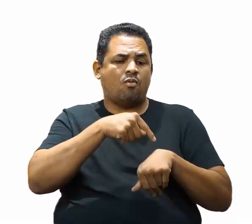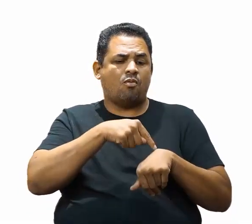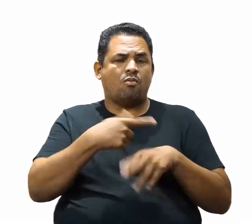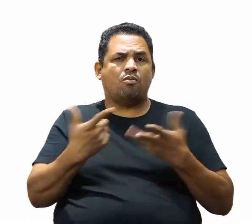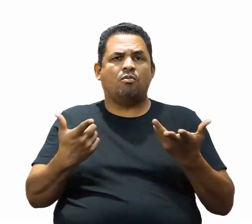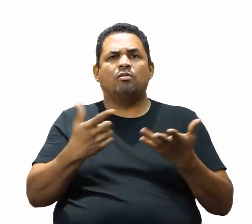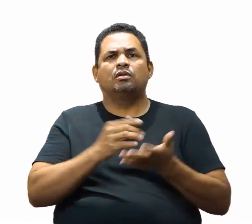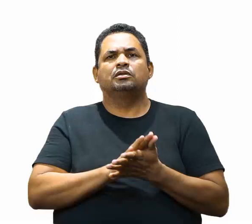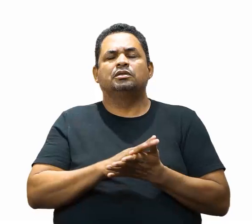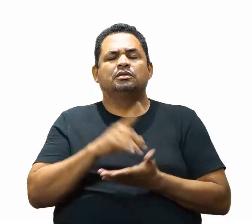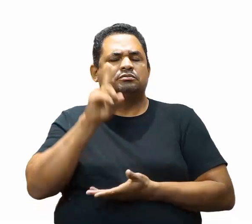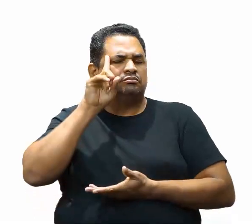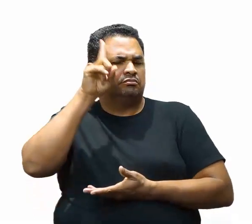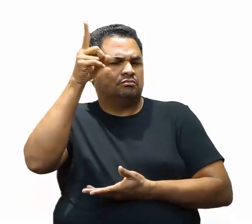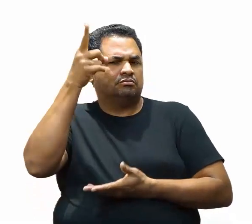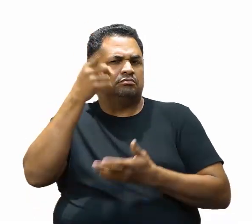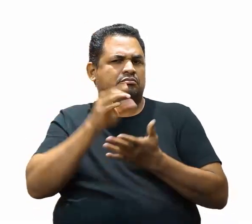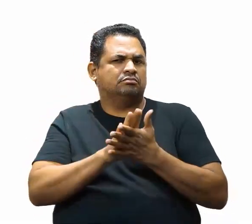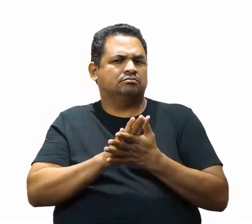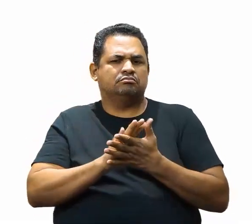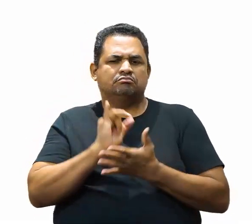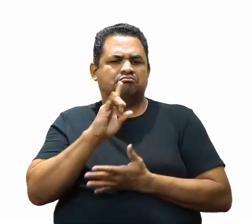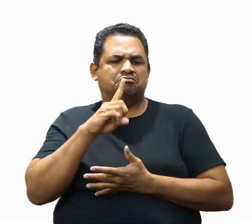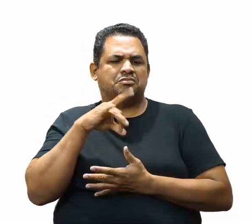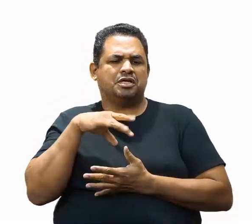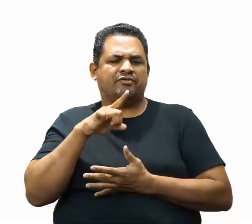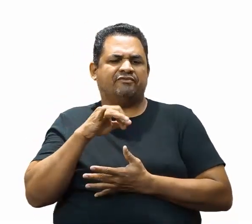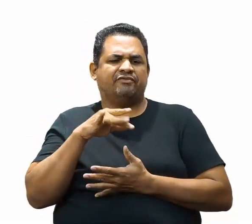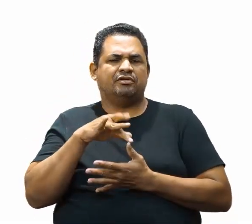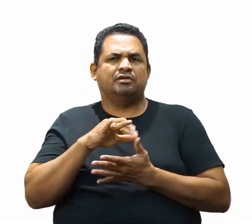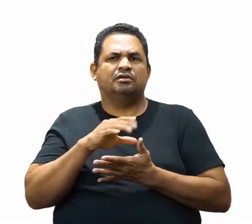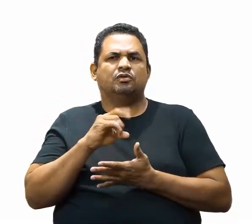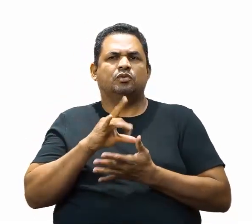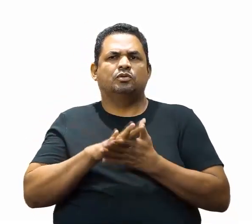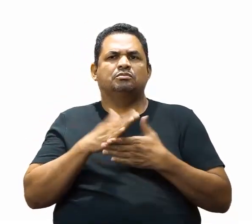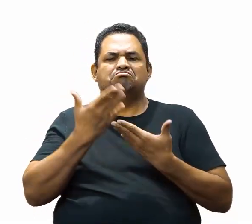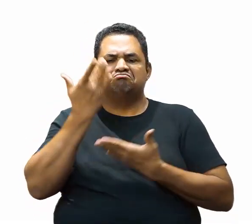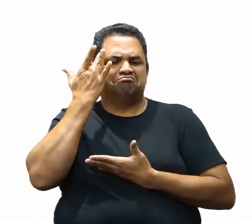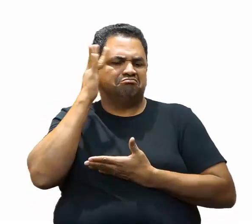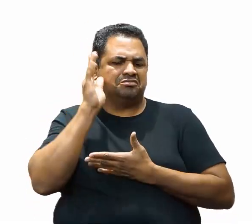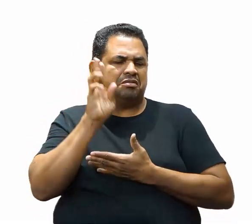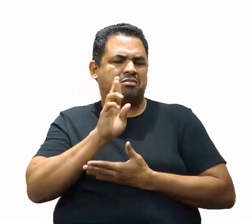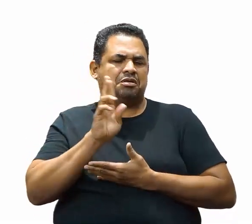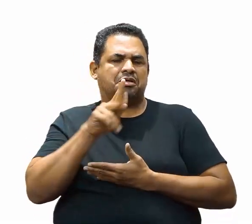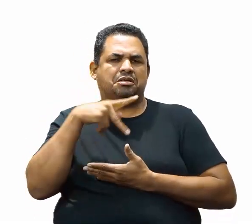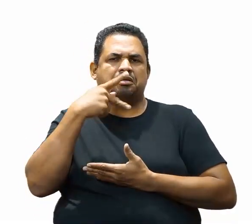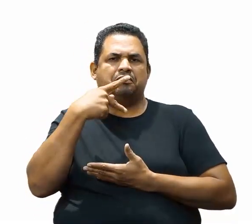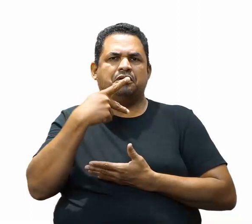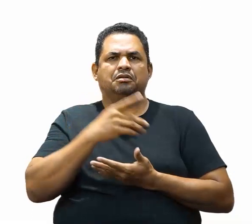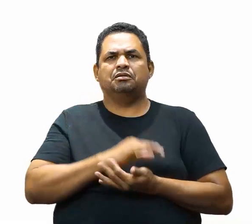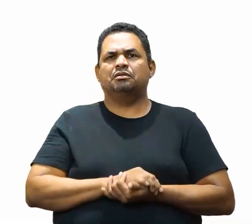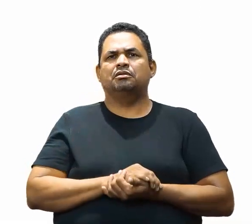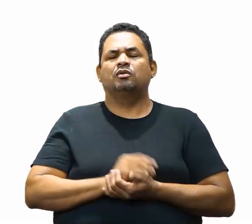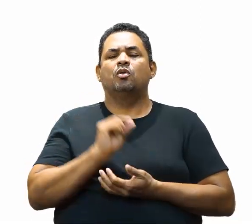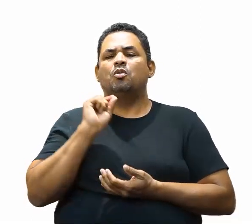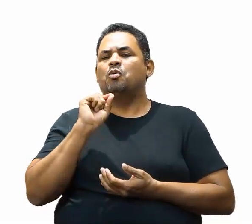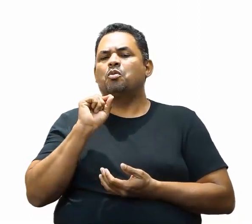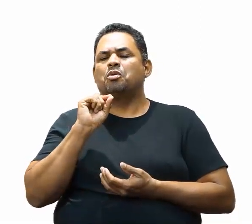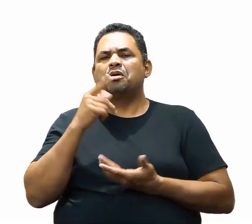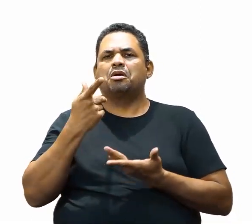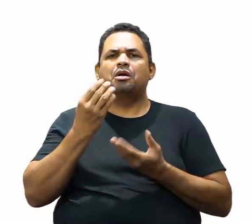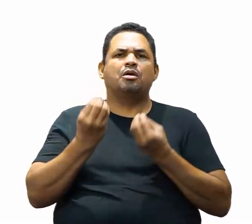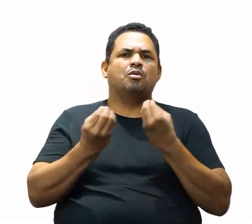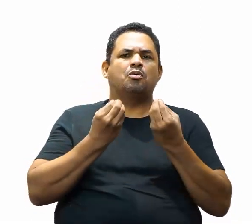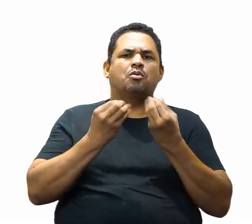essa ideia de indefinição, de que eu não sei exatamente quem é. Ou o que é, ou como é, ou quando